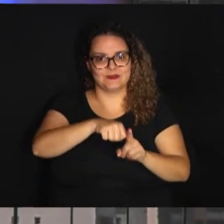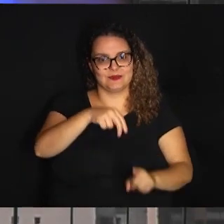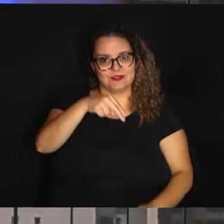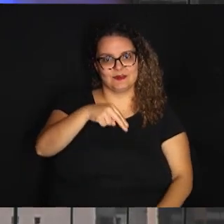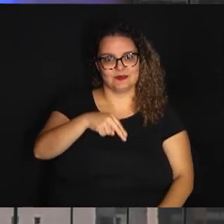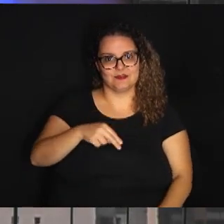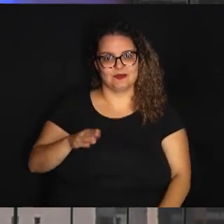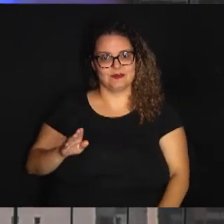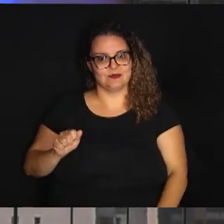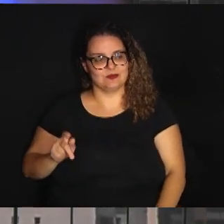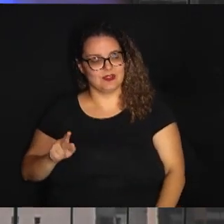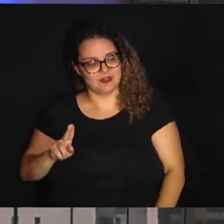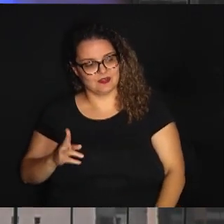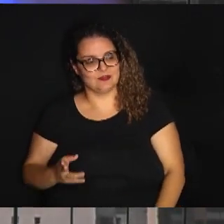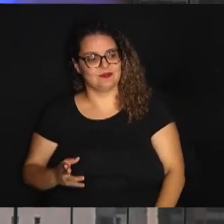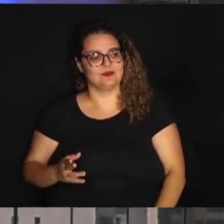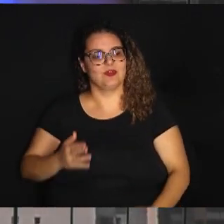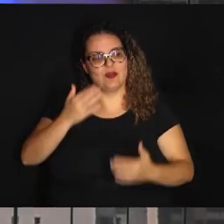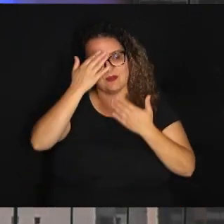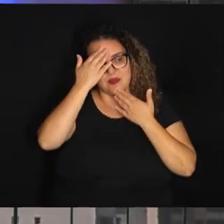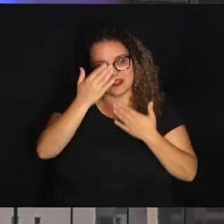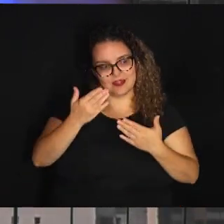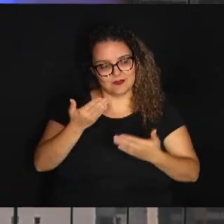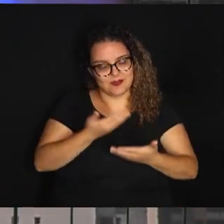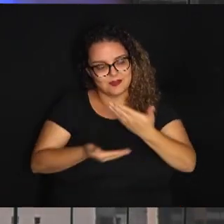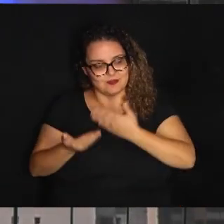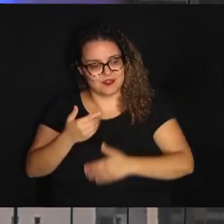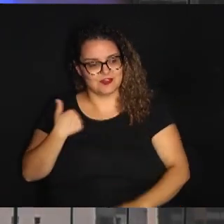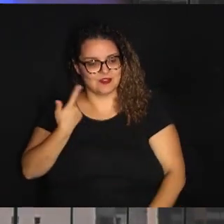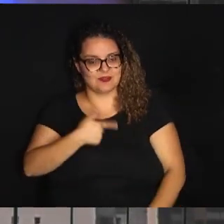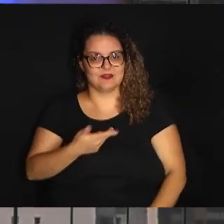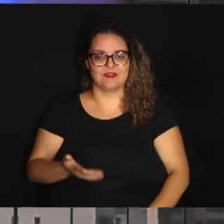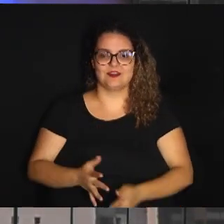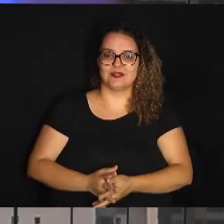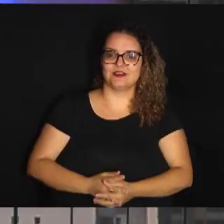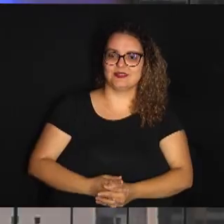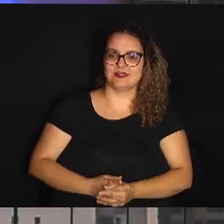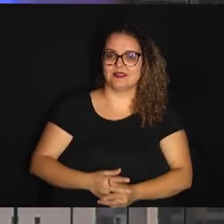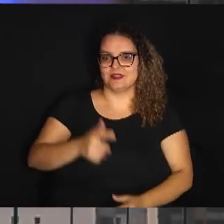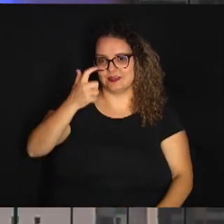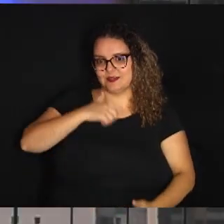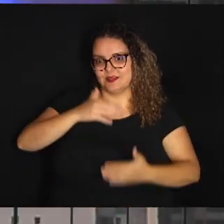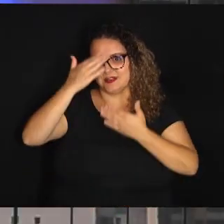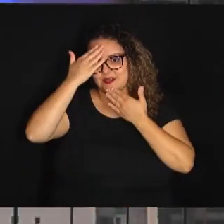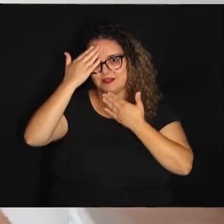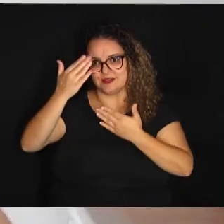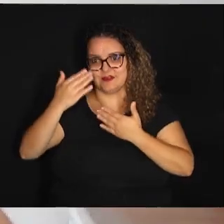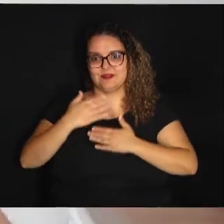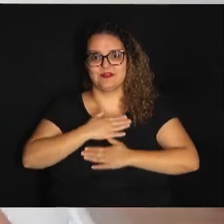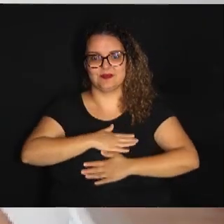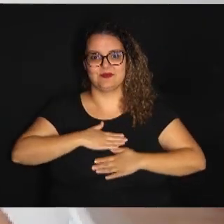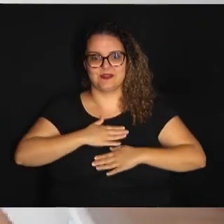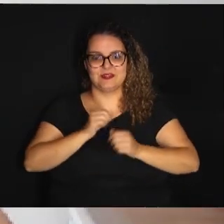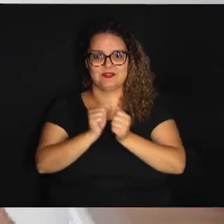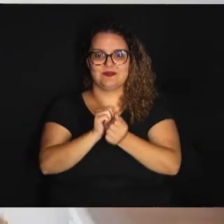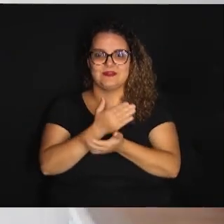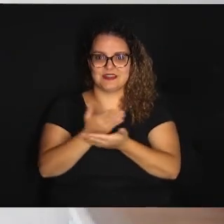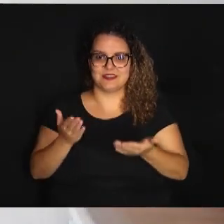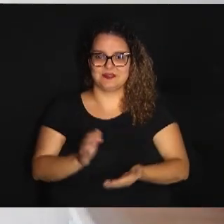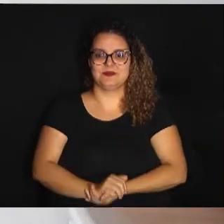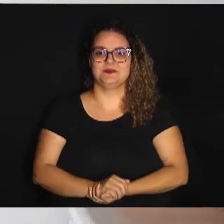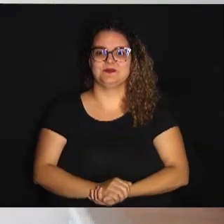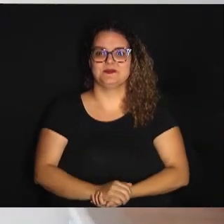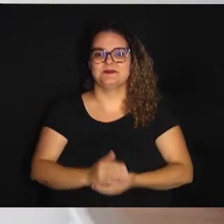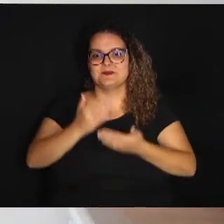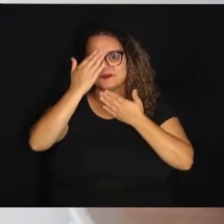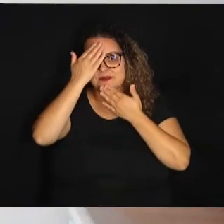né? Último novembro aqui de Baku, Azerbaijão. Muito obrigada por compartilhar com a gente. Eu que agradeço. É